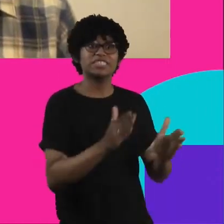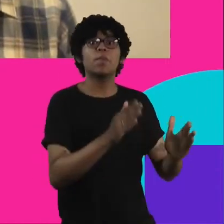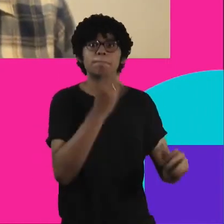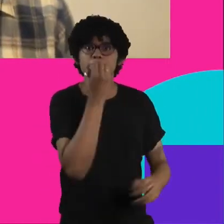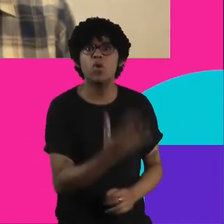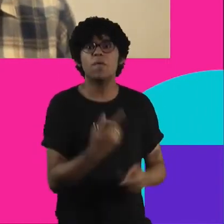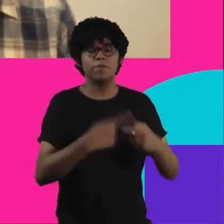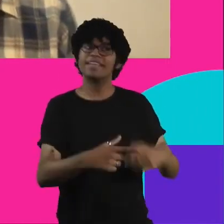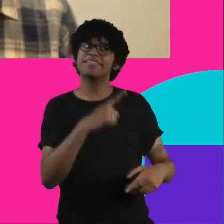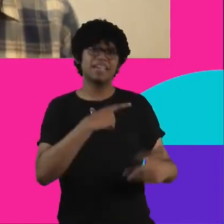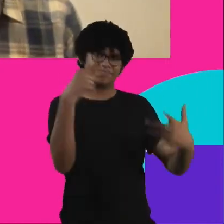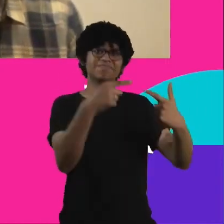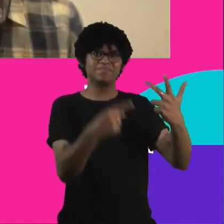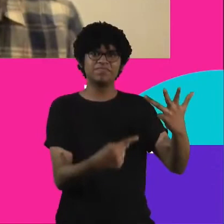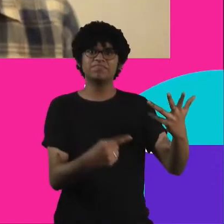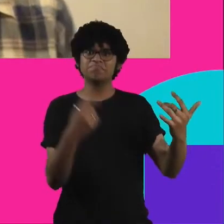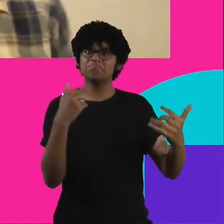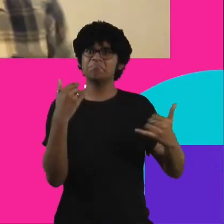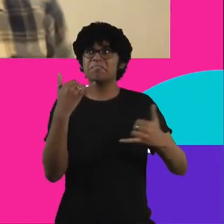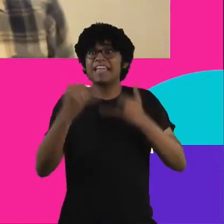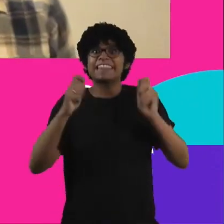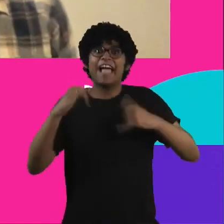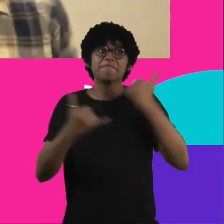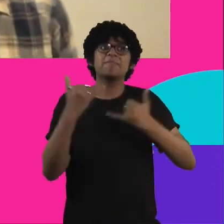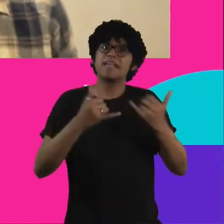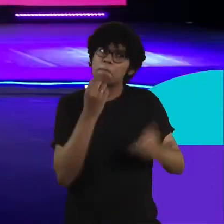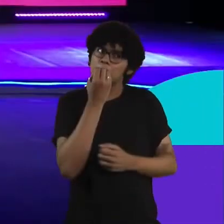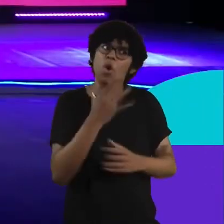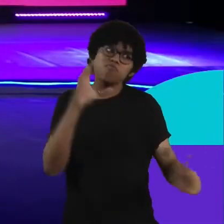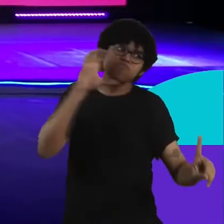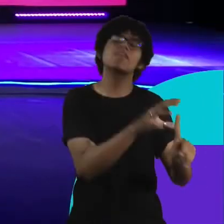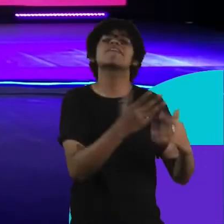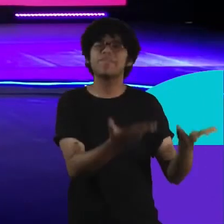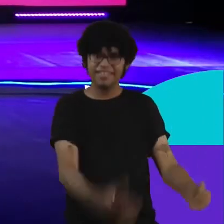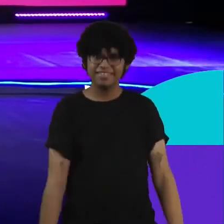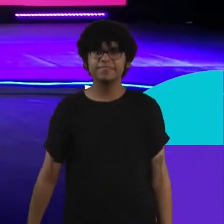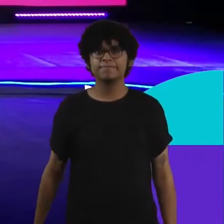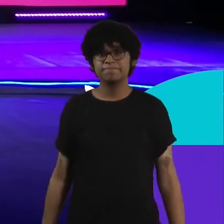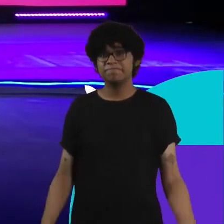inspirado vocês a darem esses passos, porque é muito divertido e funciona.